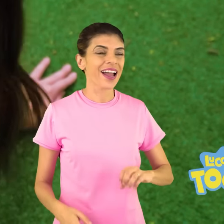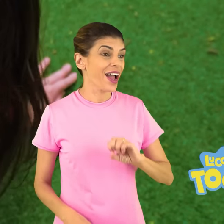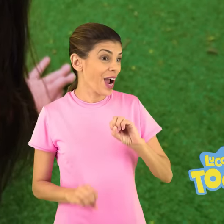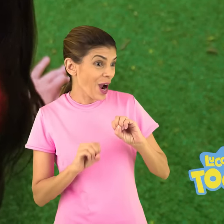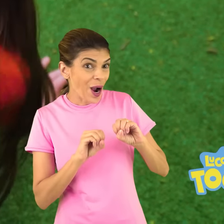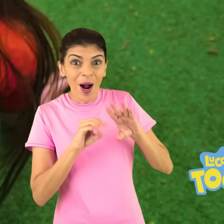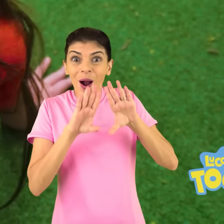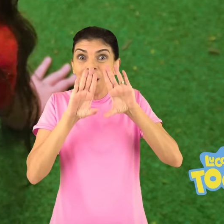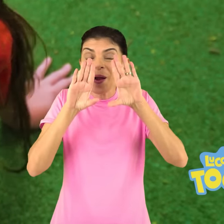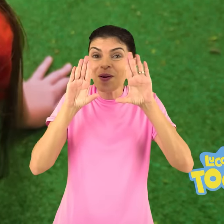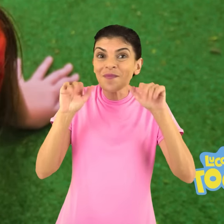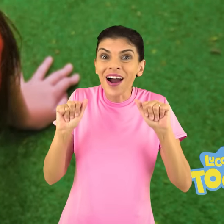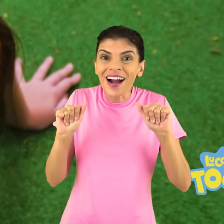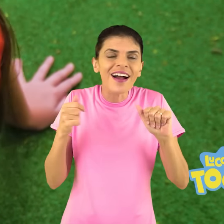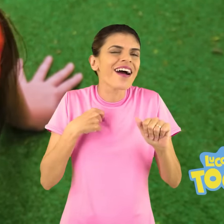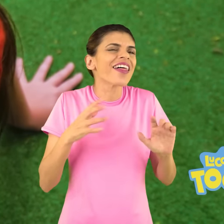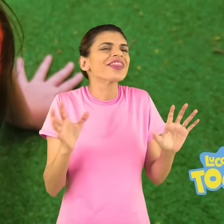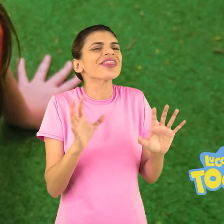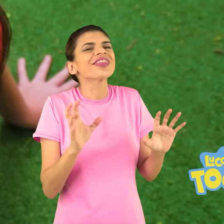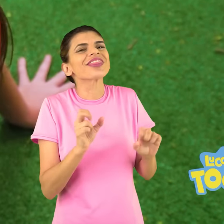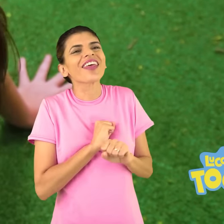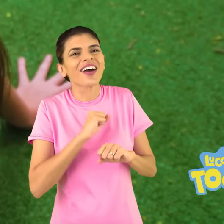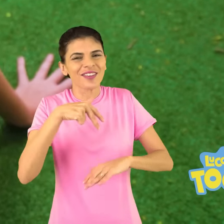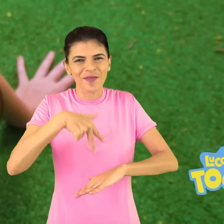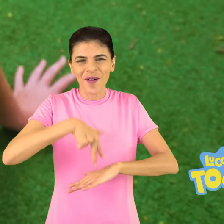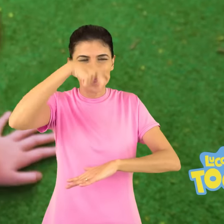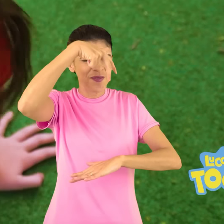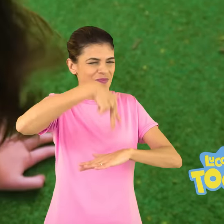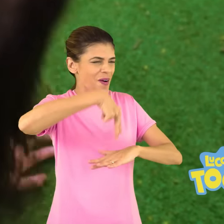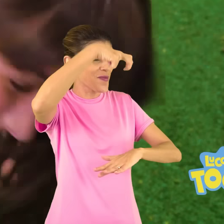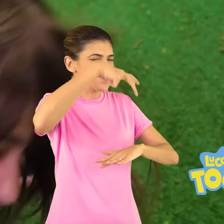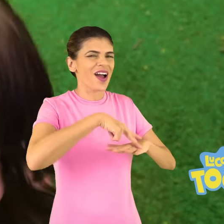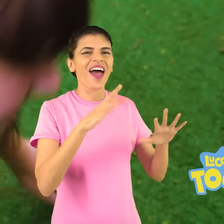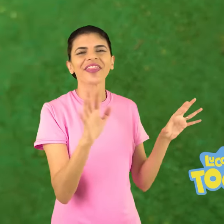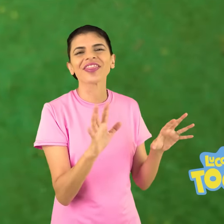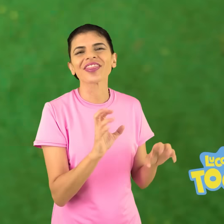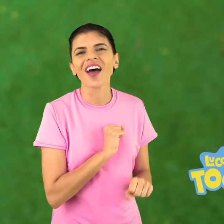Oba! Eu adoro voar no trampolim